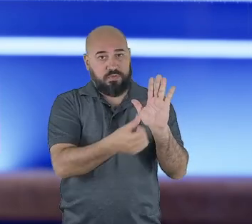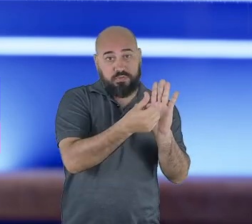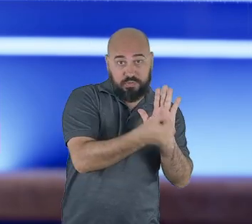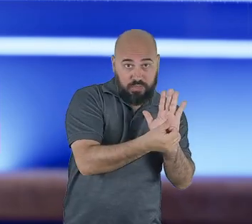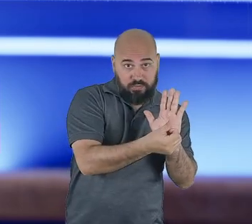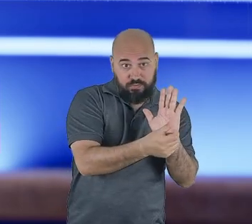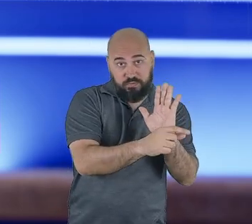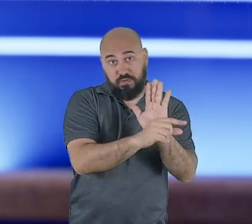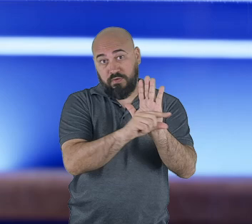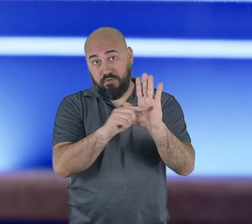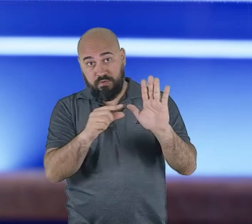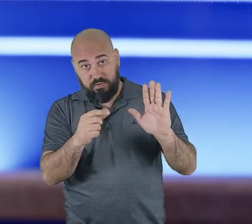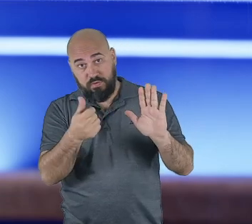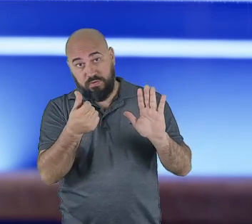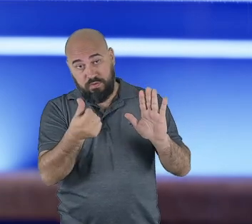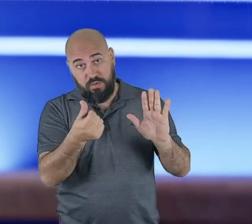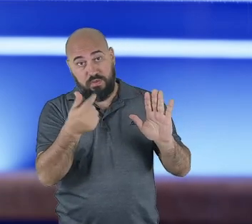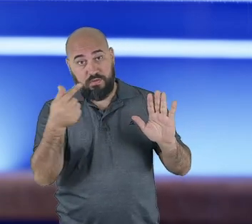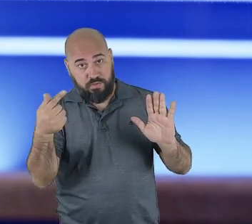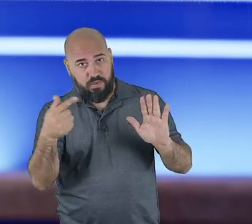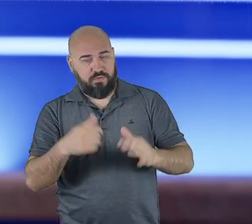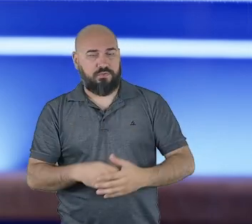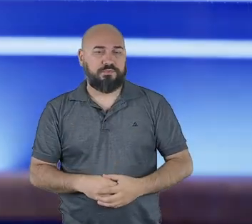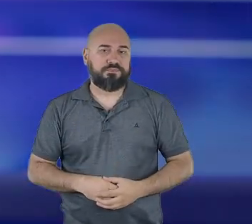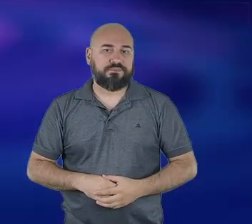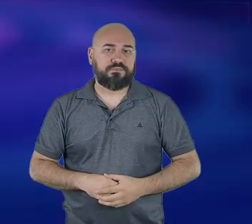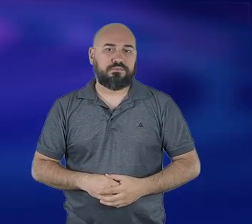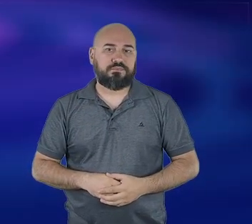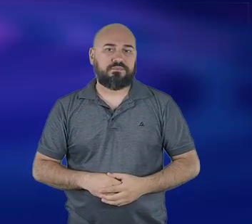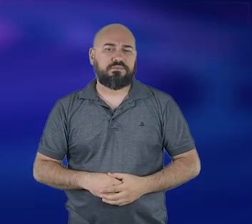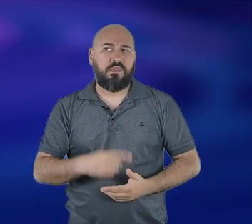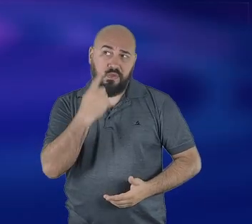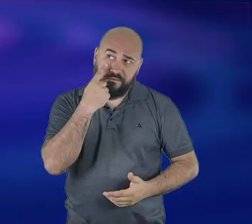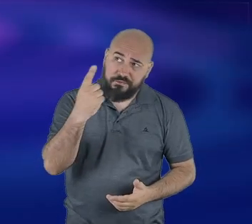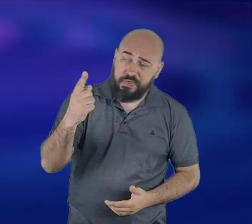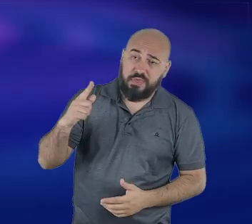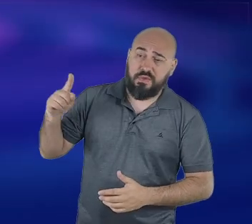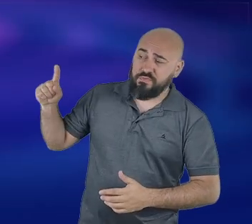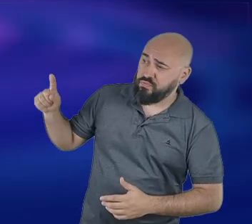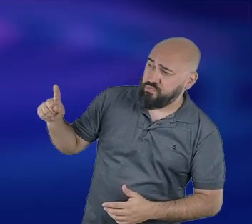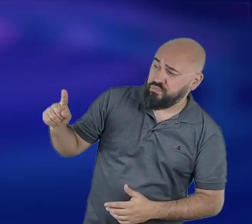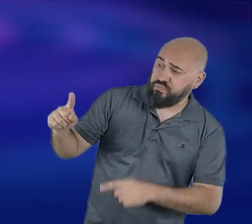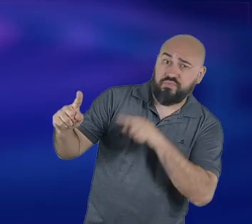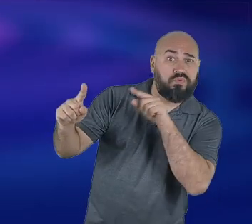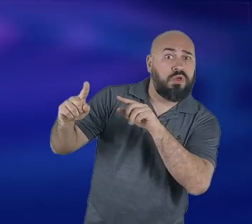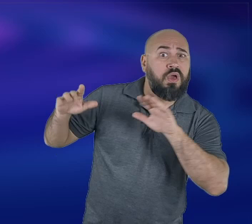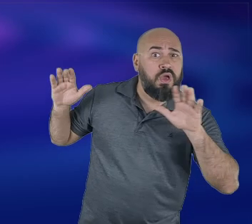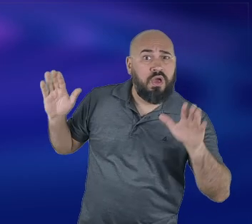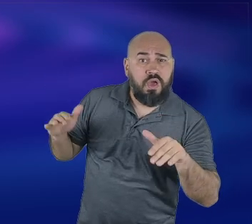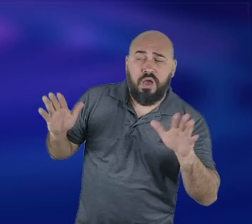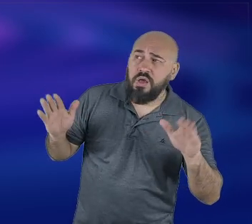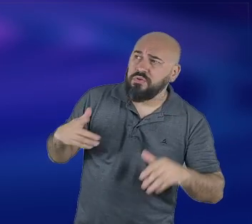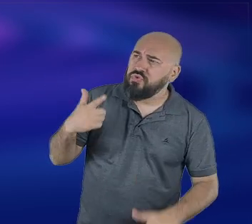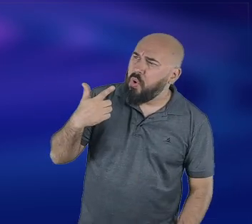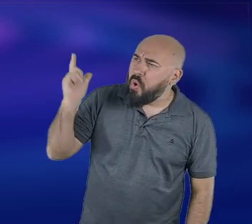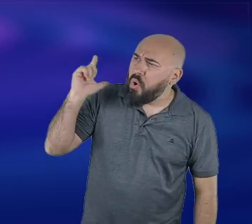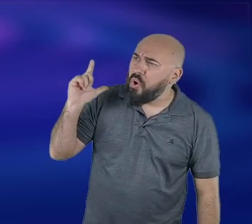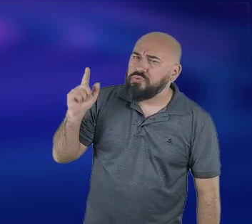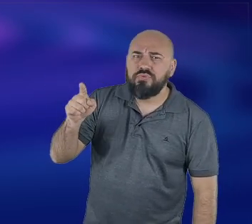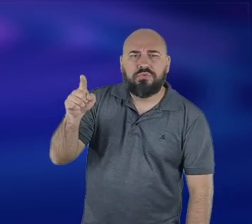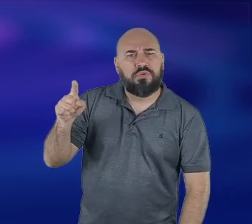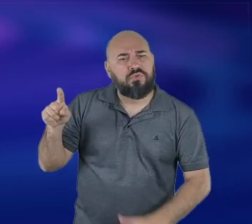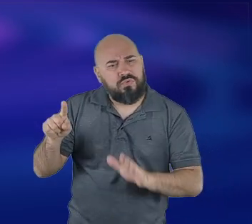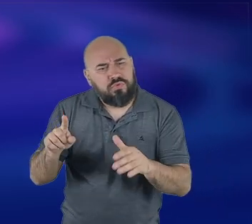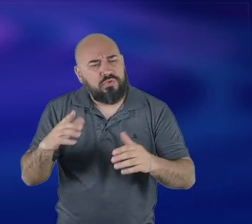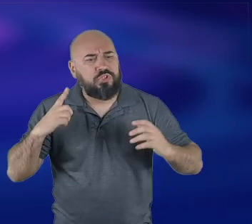O versículo 6 e o versículo 7, que diz assim: Vi outro anjo voando pelo meio do céu, tendo um evangelho